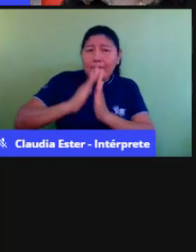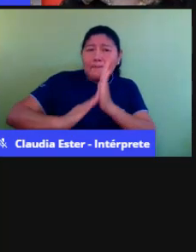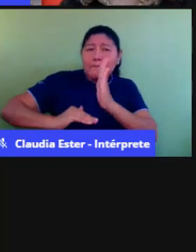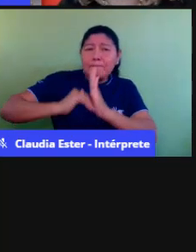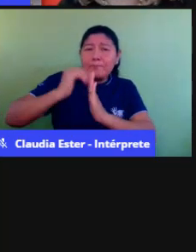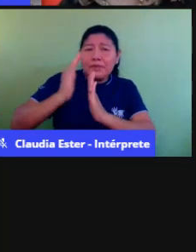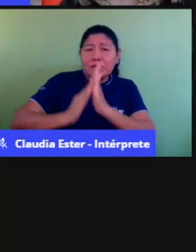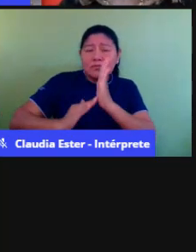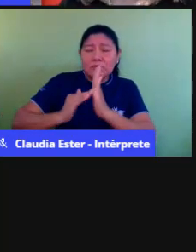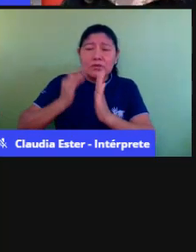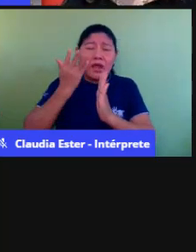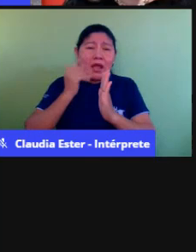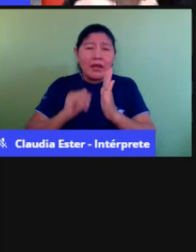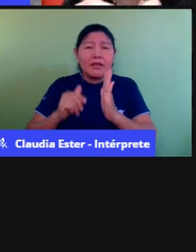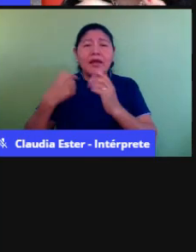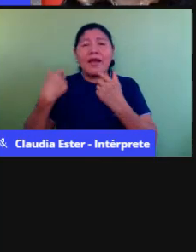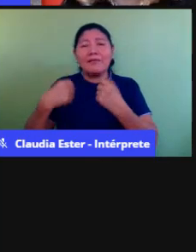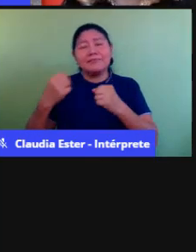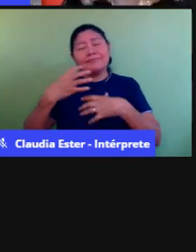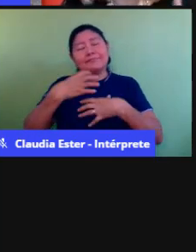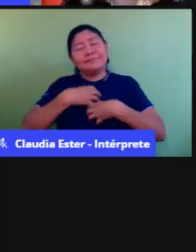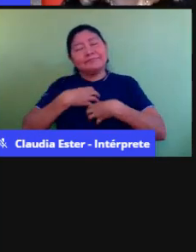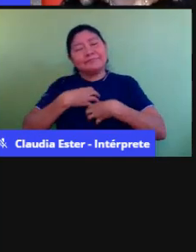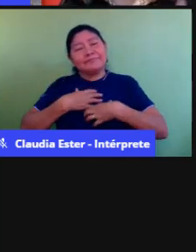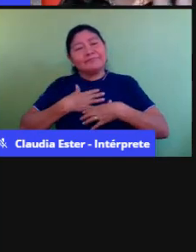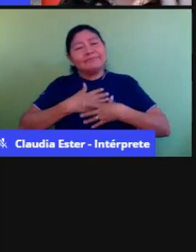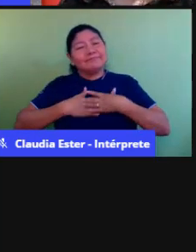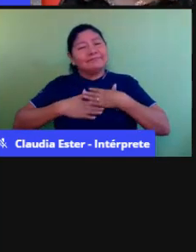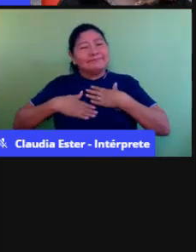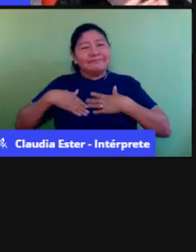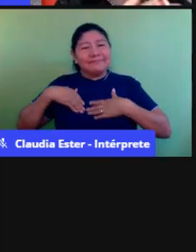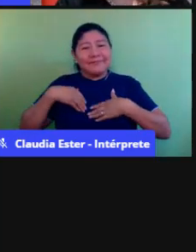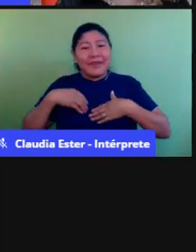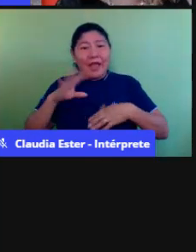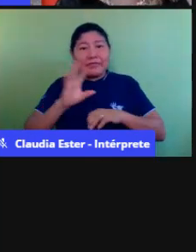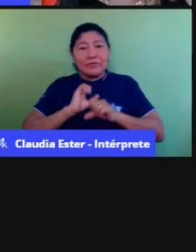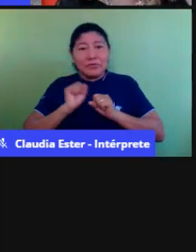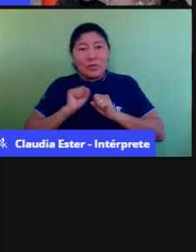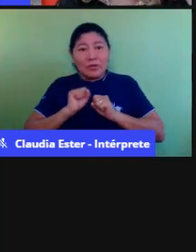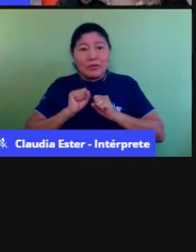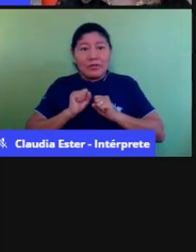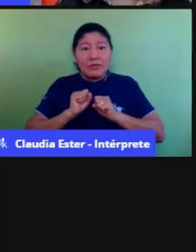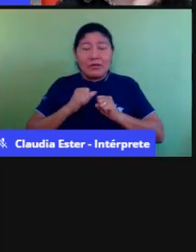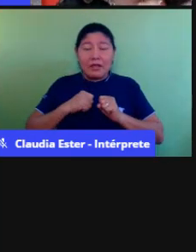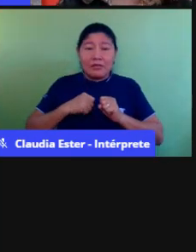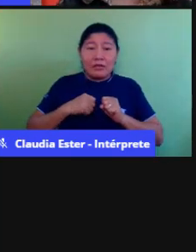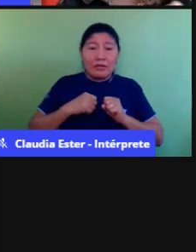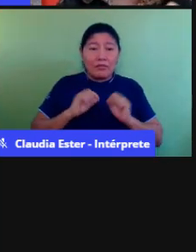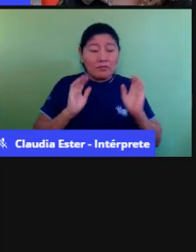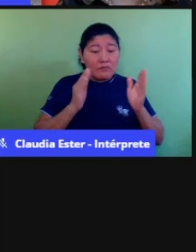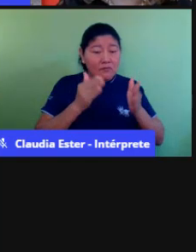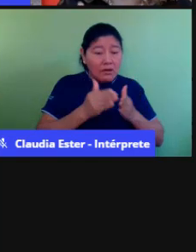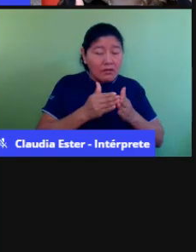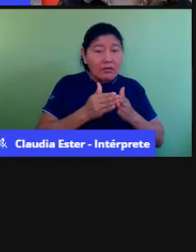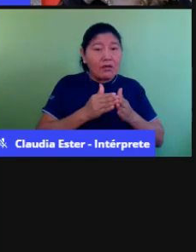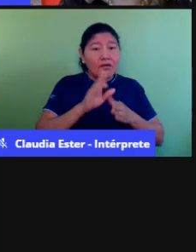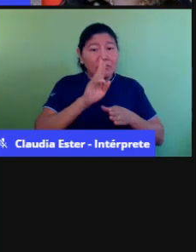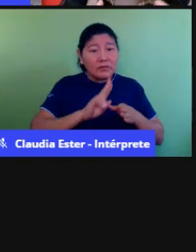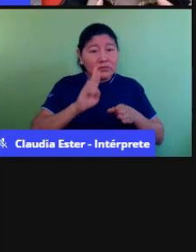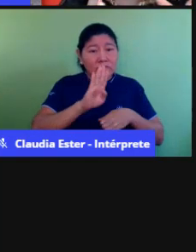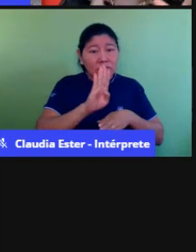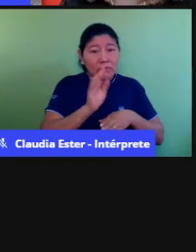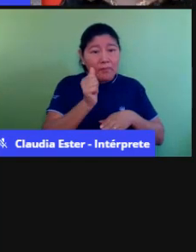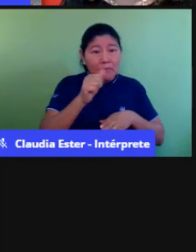trabalhar e curtir aquele momento. Não apressar a criança, ela trabalhar. Trabalhando com barro, deixa ela trabalhar. Deixa trabalhar esse processo. Ela está ali,